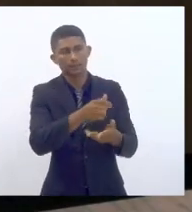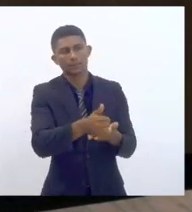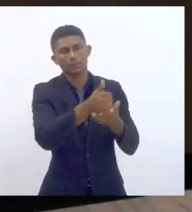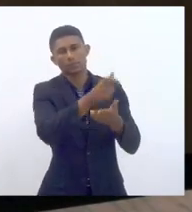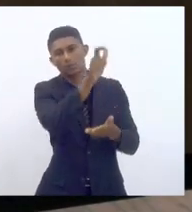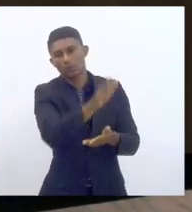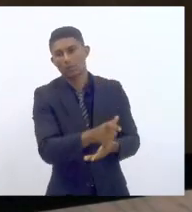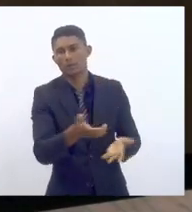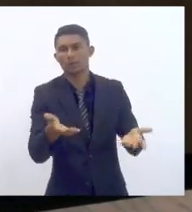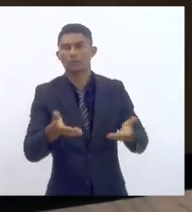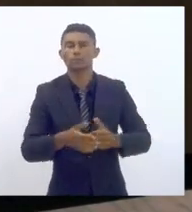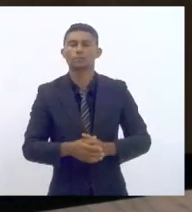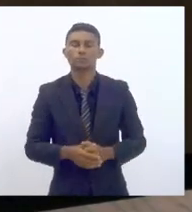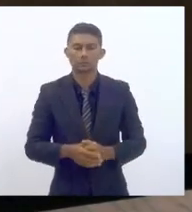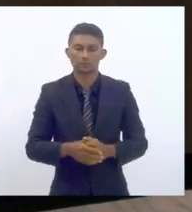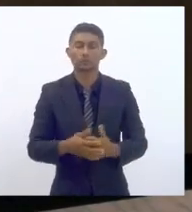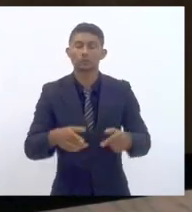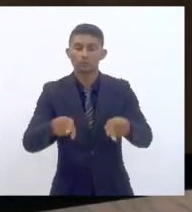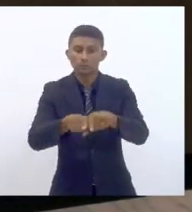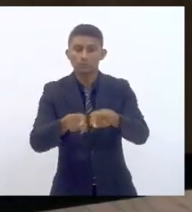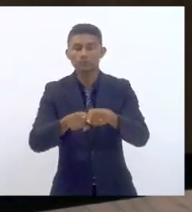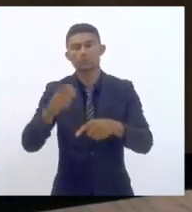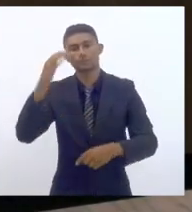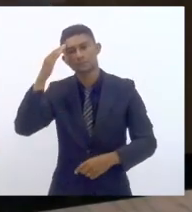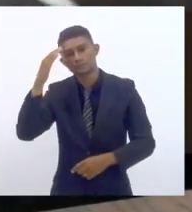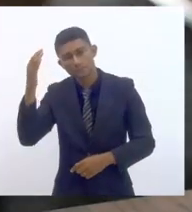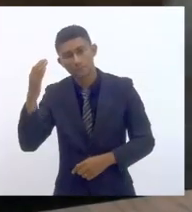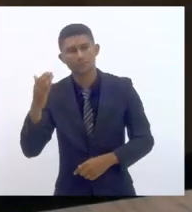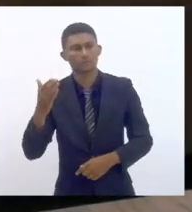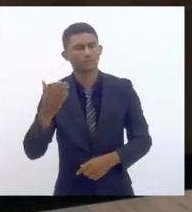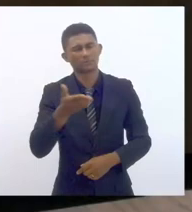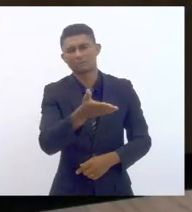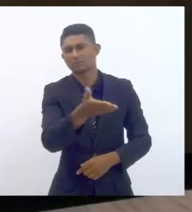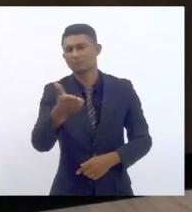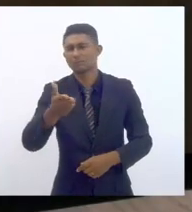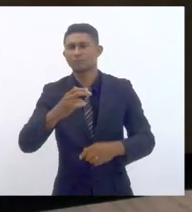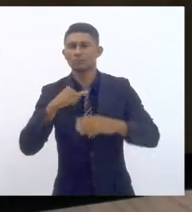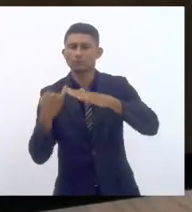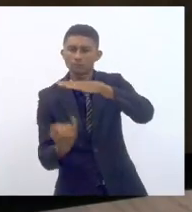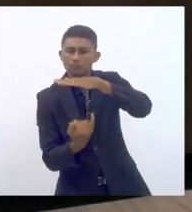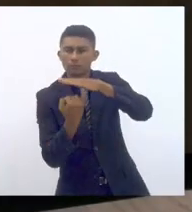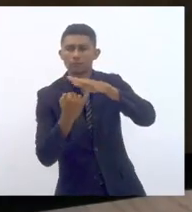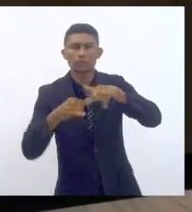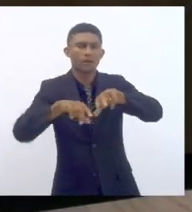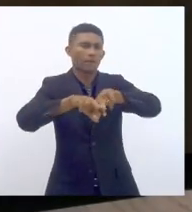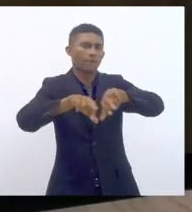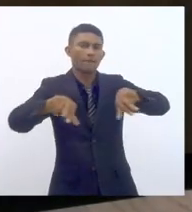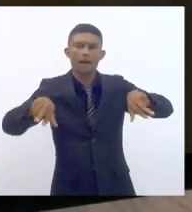E eu quero também agradecer a várias pessoas e entidades que participaram,